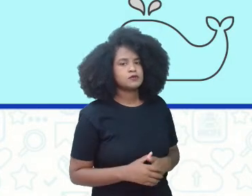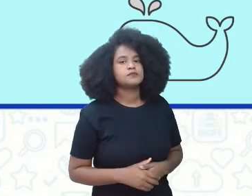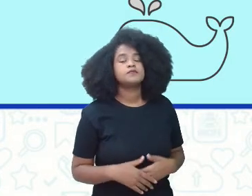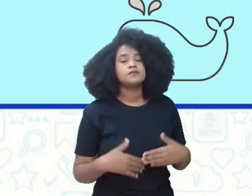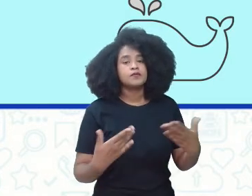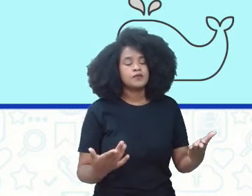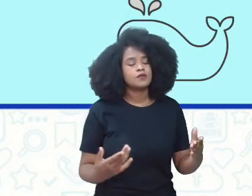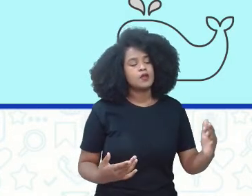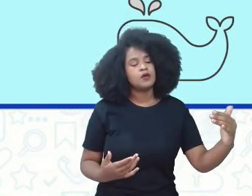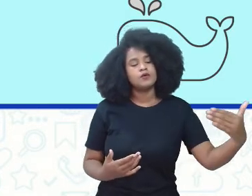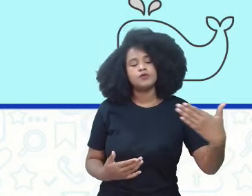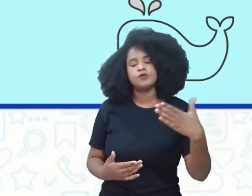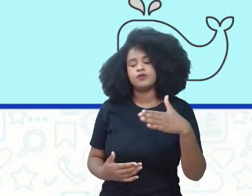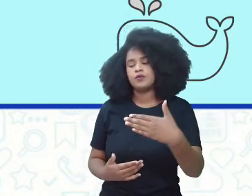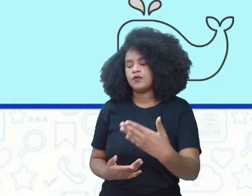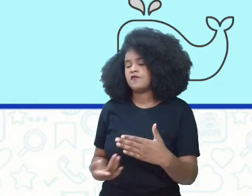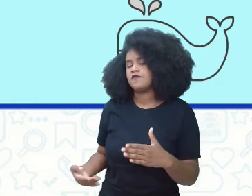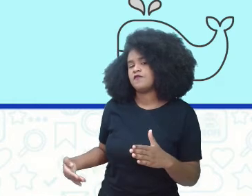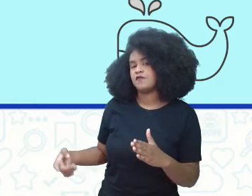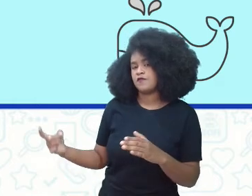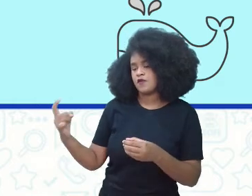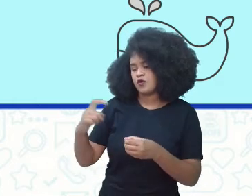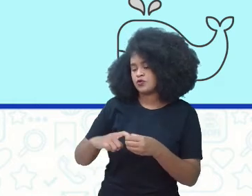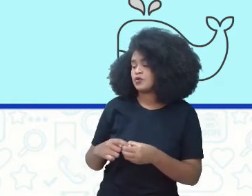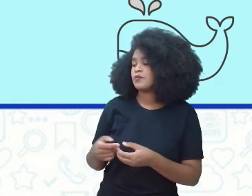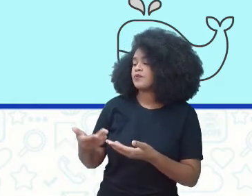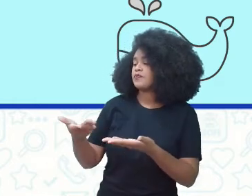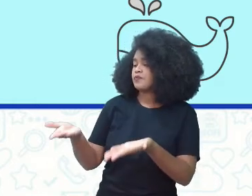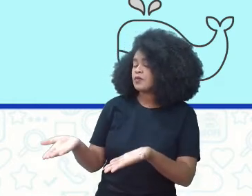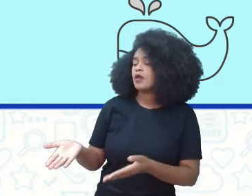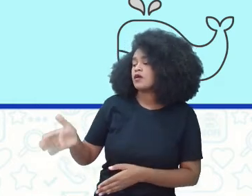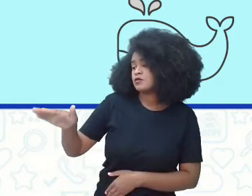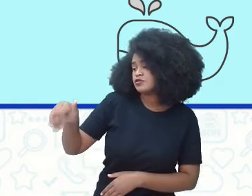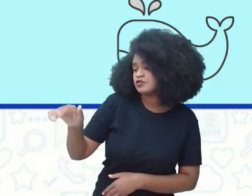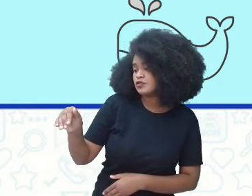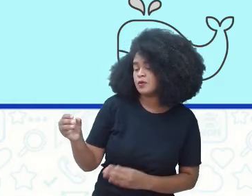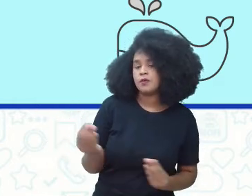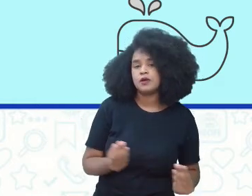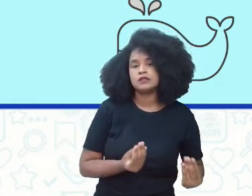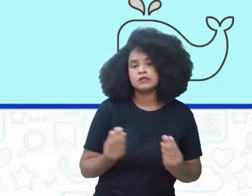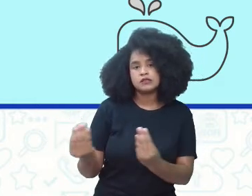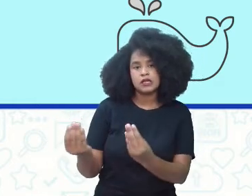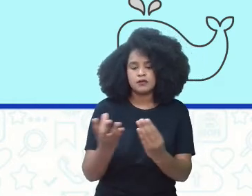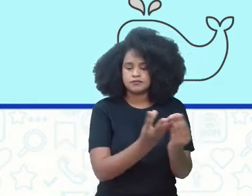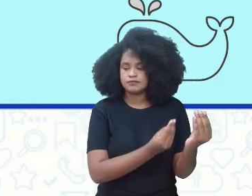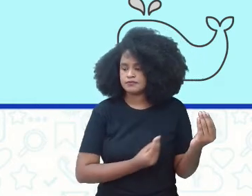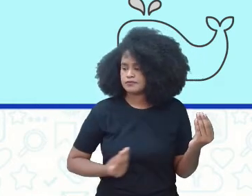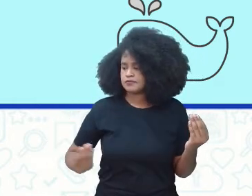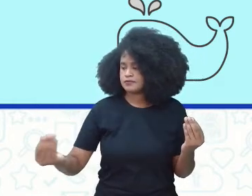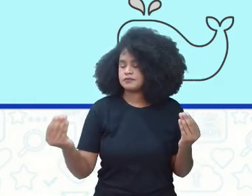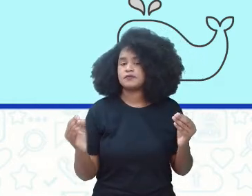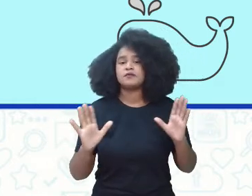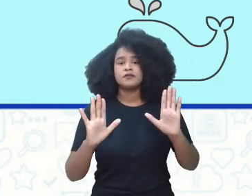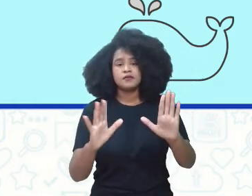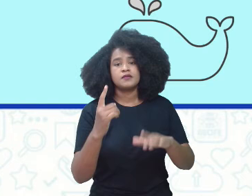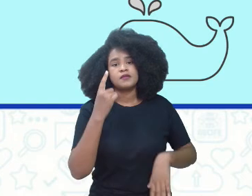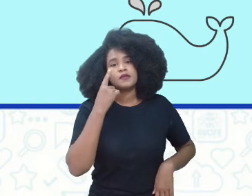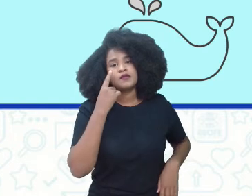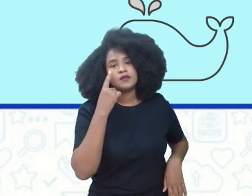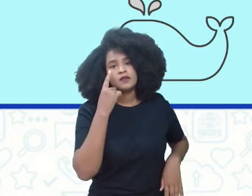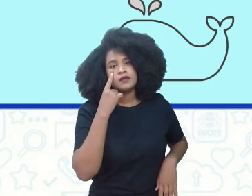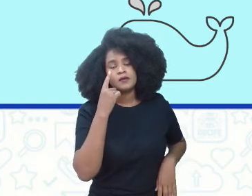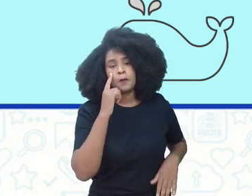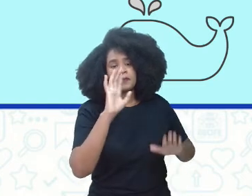Quando regressou à casa, chamou o galo para lhe dar alguma carne. Só que desta vez, a